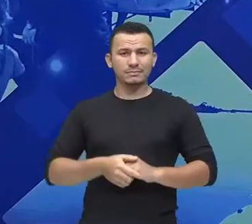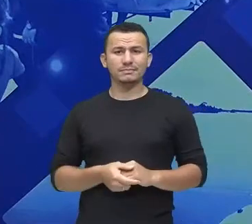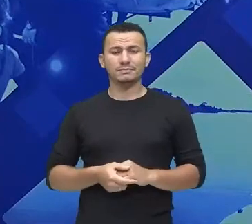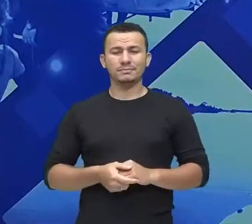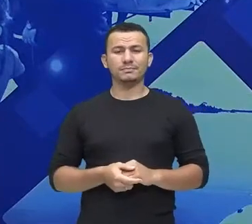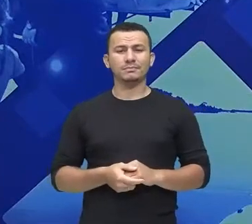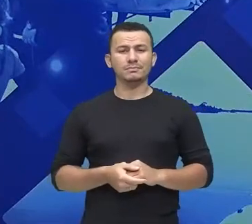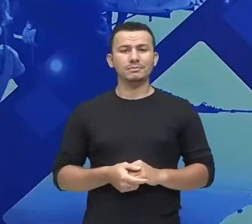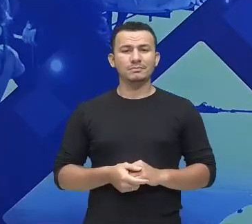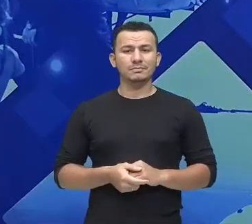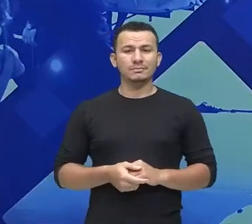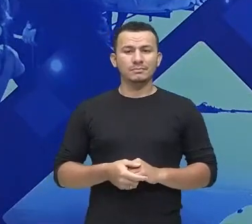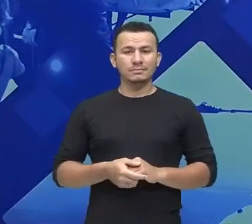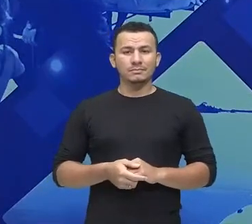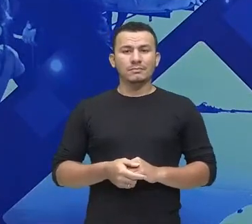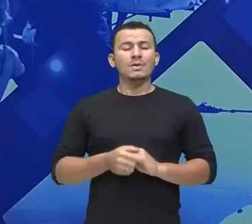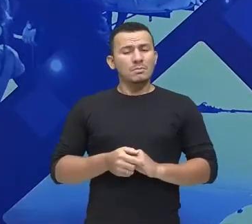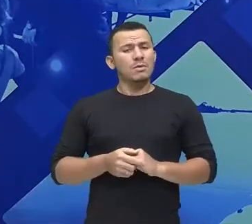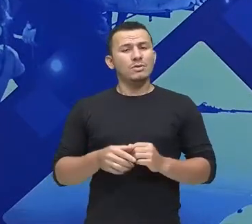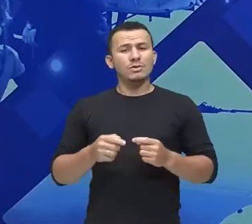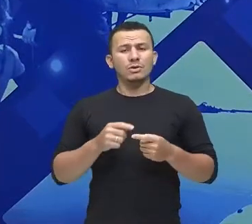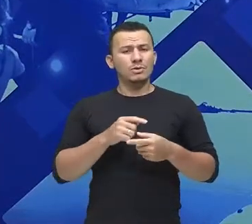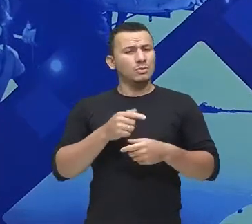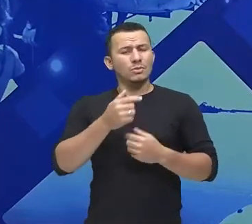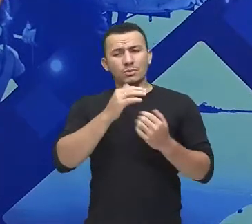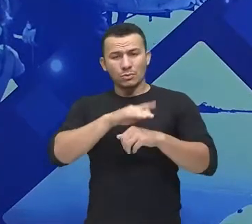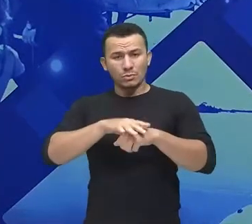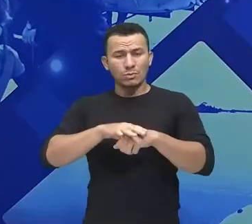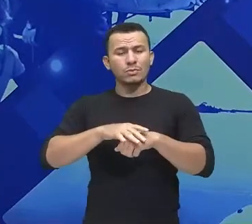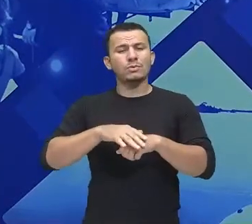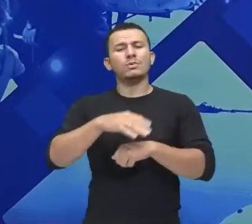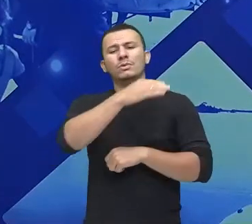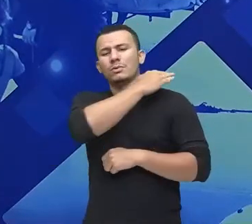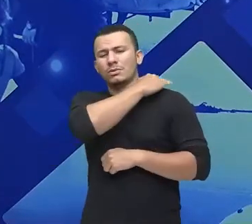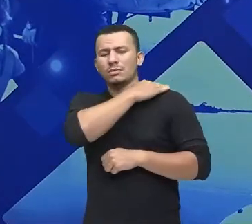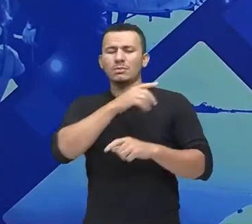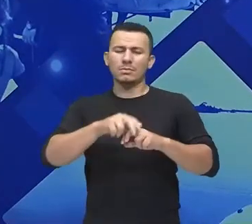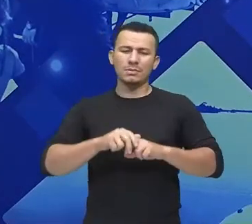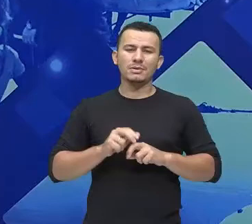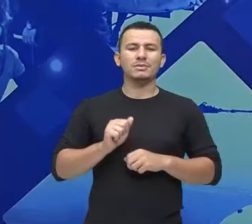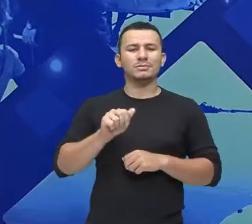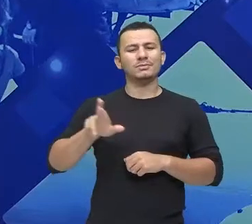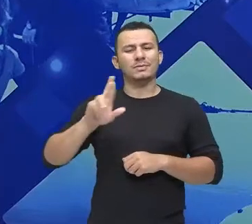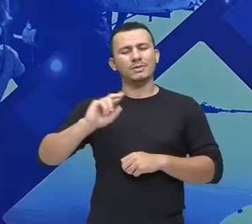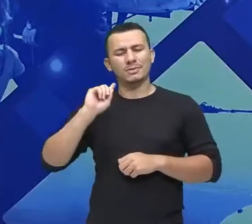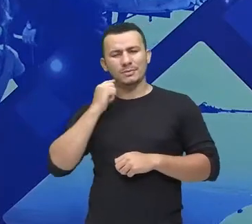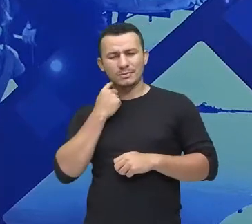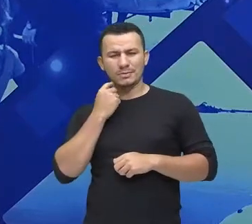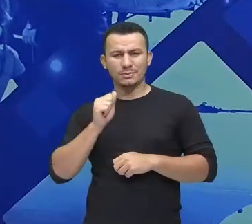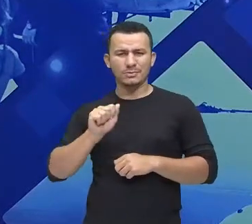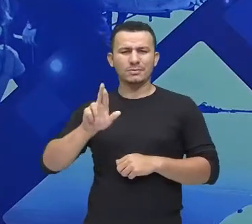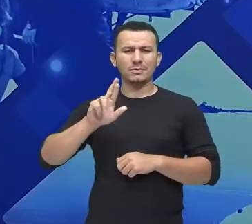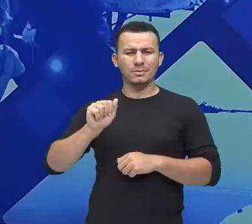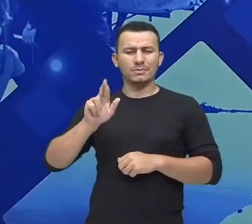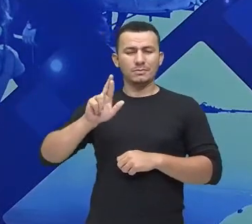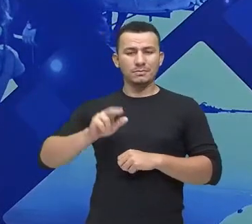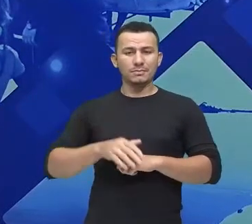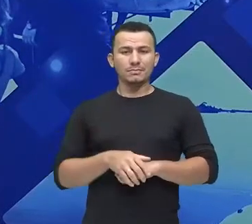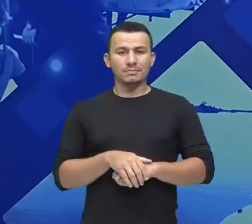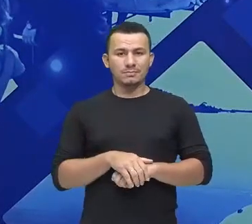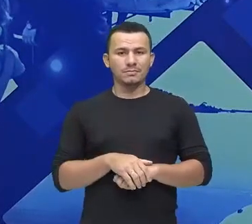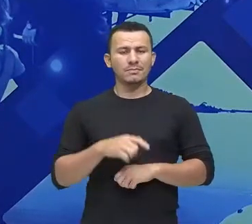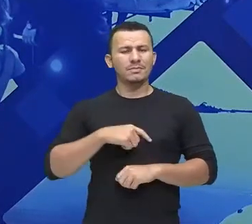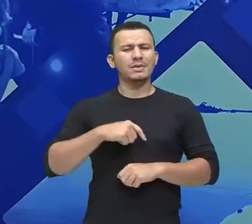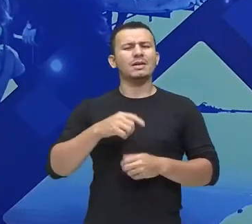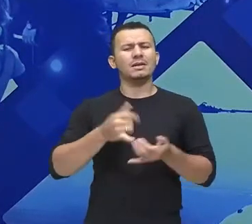até enfisema pulmonar por conta de respirar ali um ar todo o tempo contaminado, com fuligem e com